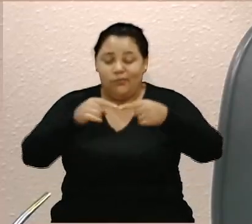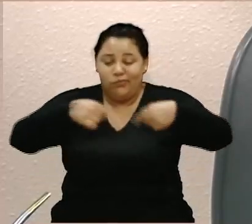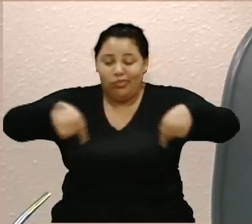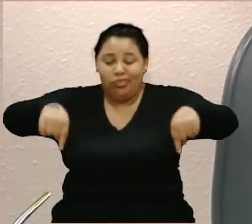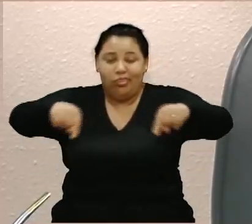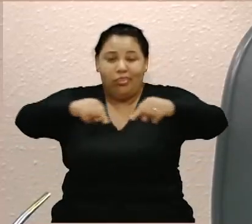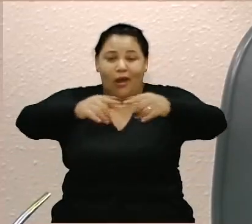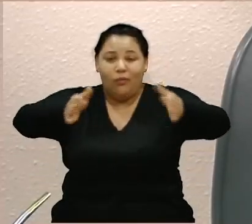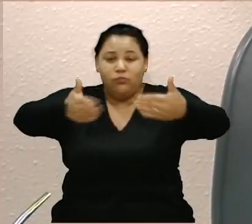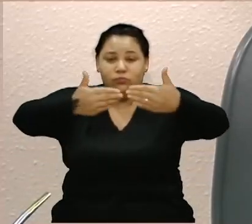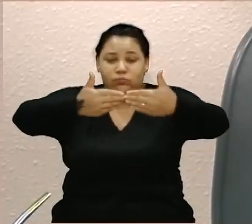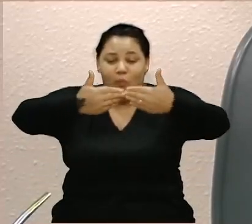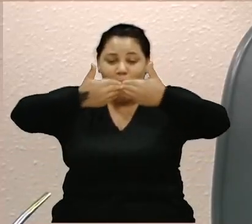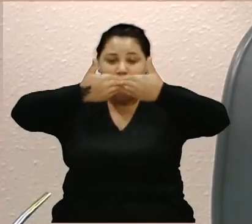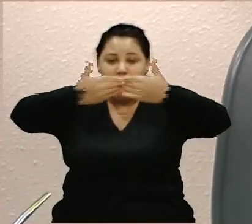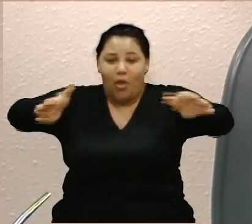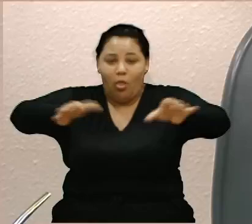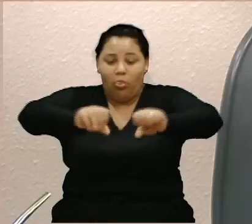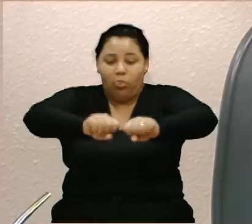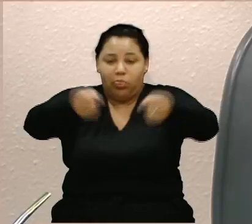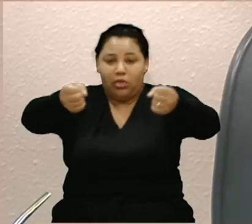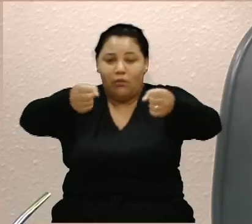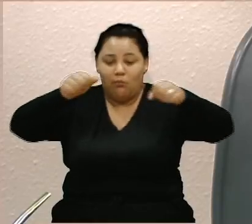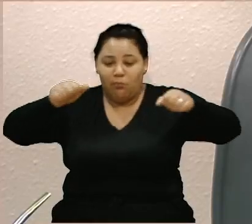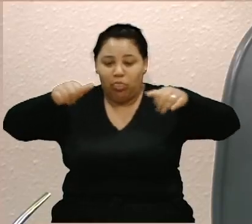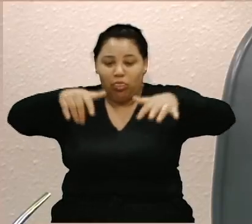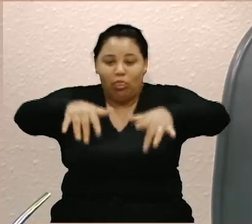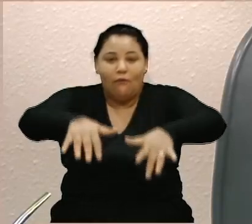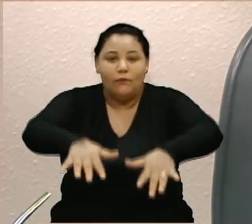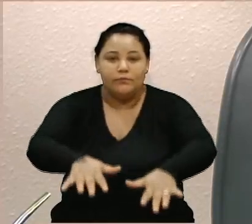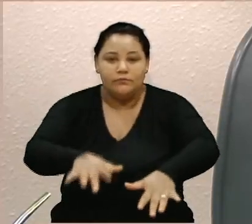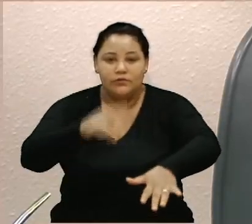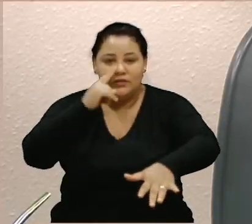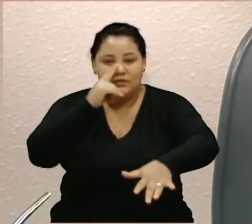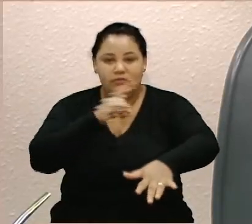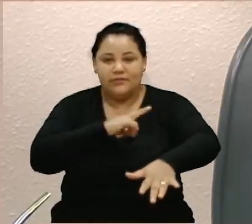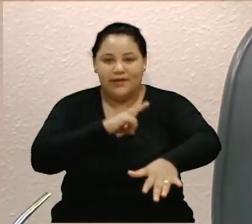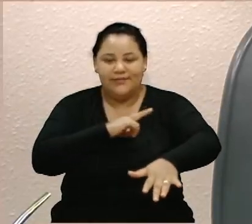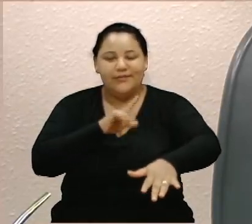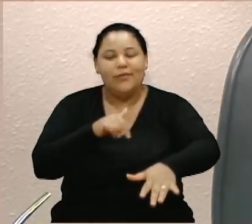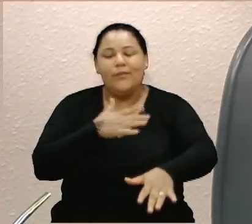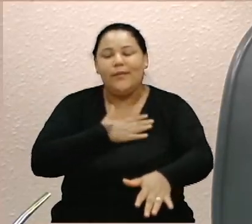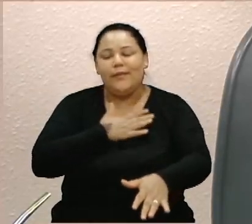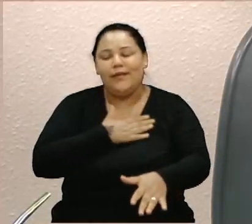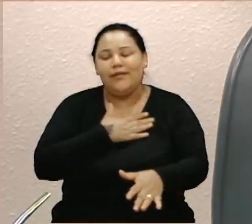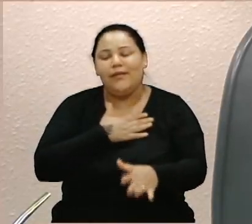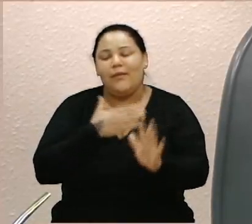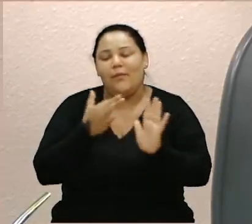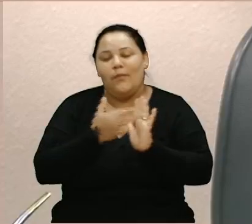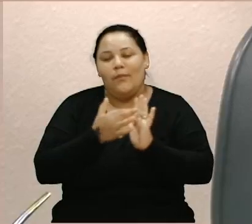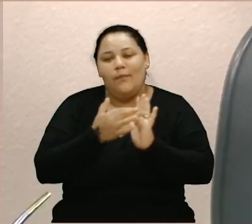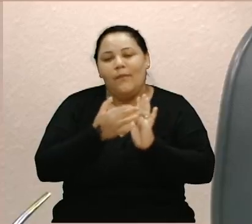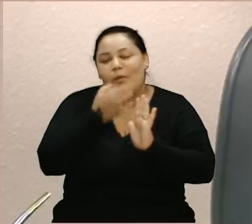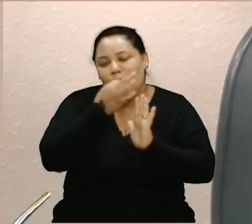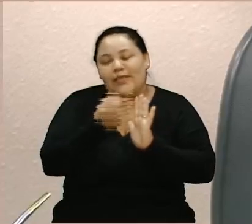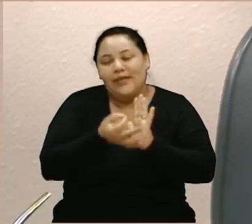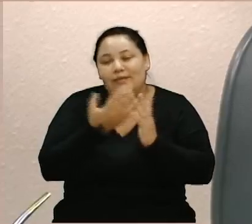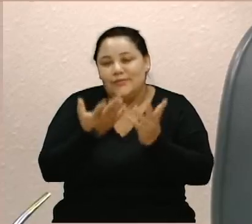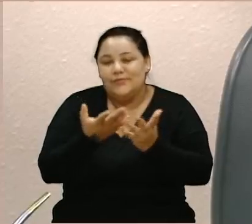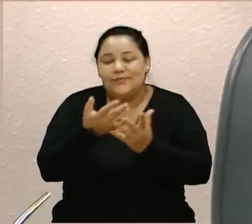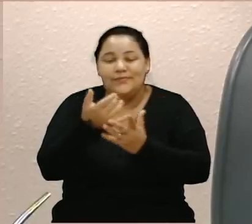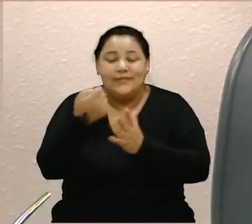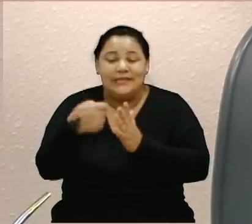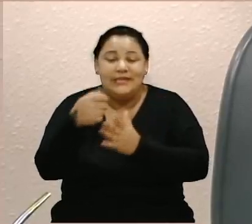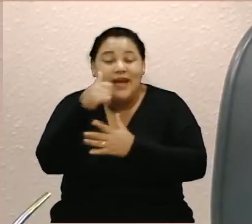dos deslizamentos, dos maiores riscos que existiam na nossa cidade. Então, na minha concepção, quanto mais nós prevenirmos os acontecimentos e